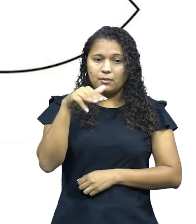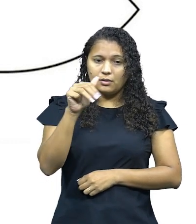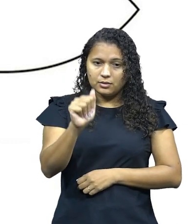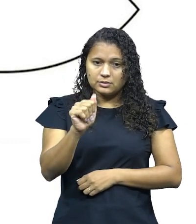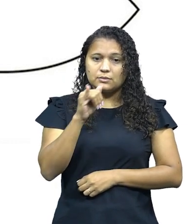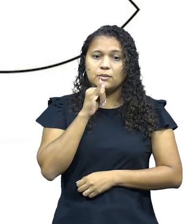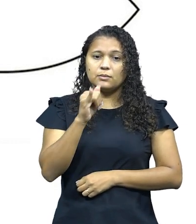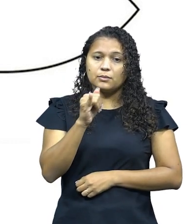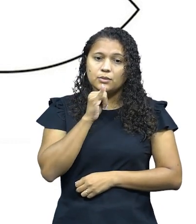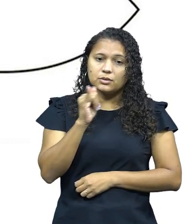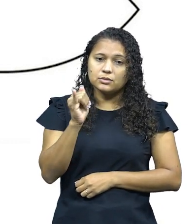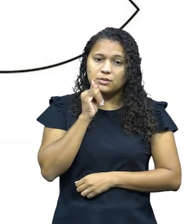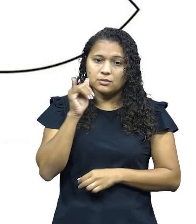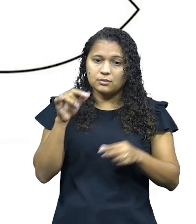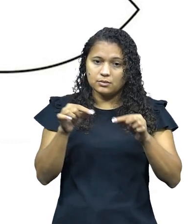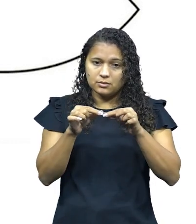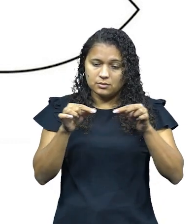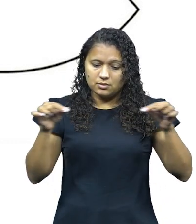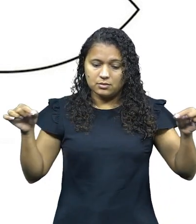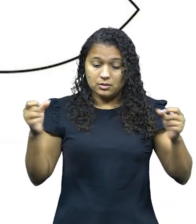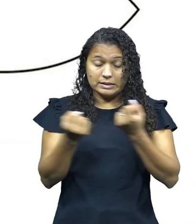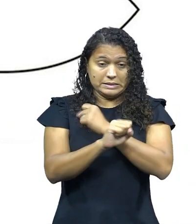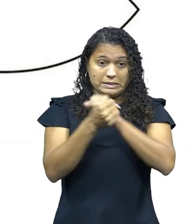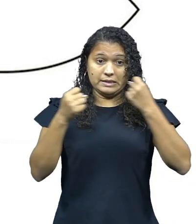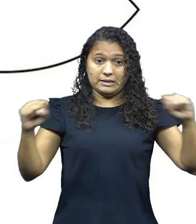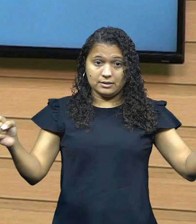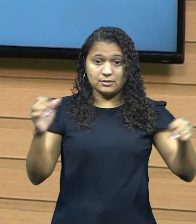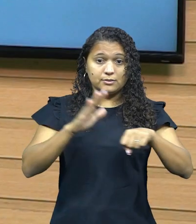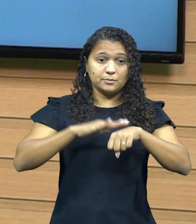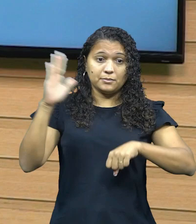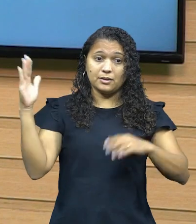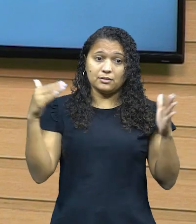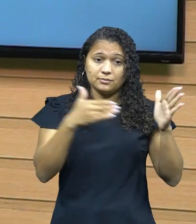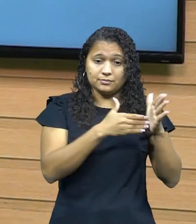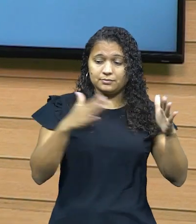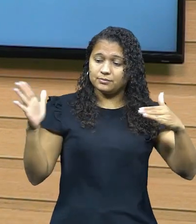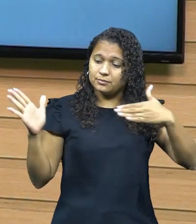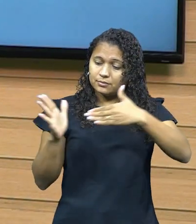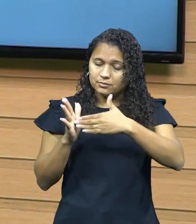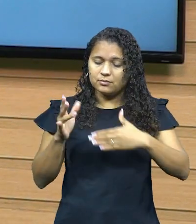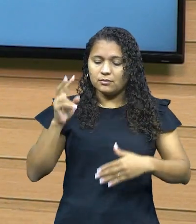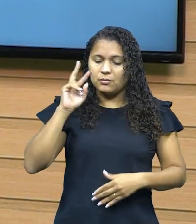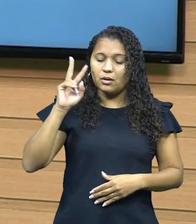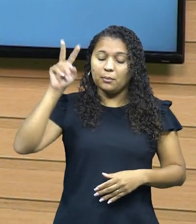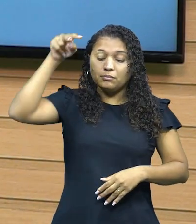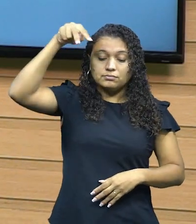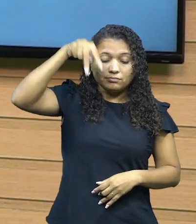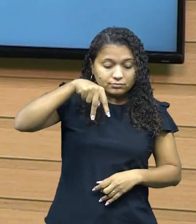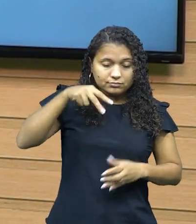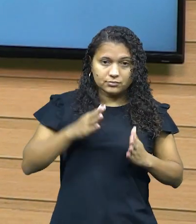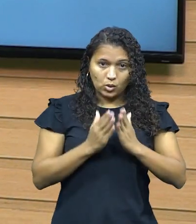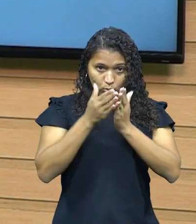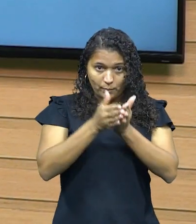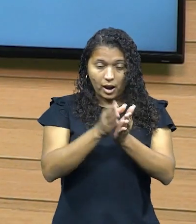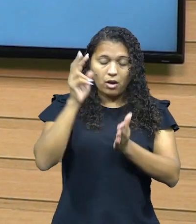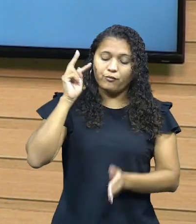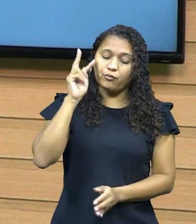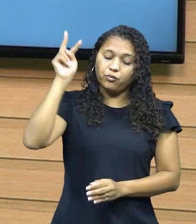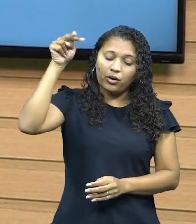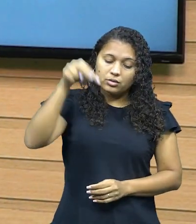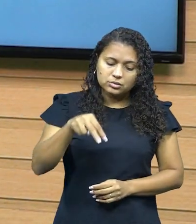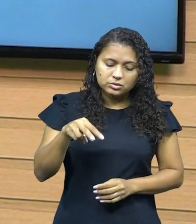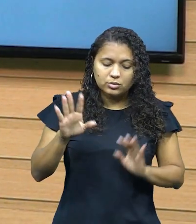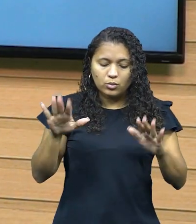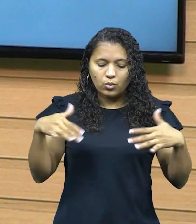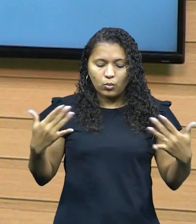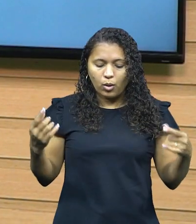o casco da embarcação, ela apresenta a maior largura. Então, olhando a embarcação de cima, né, a gente vê qual